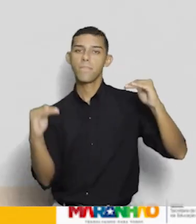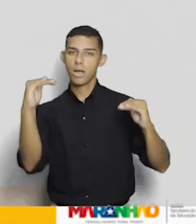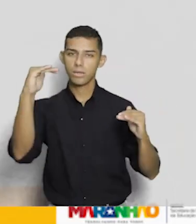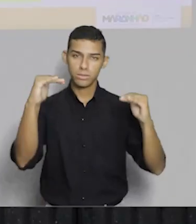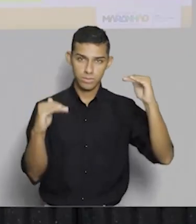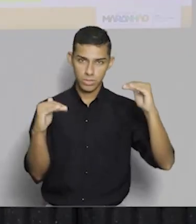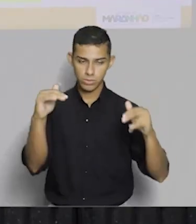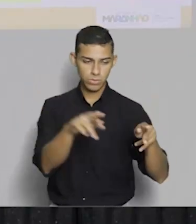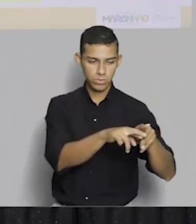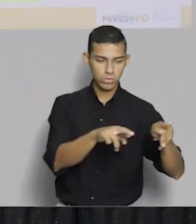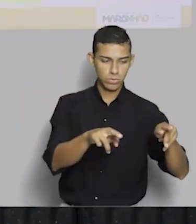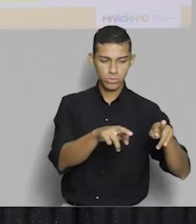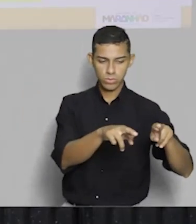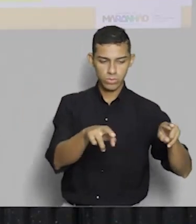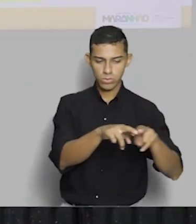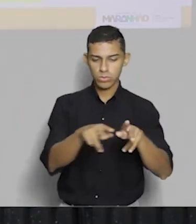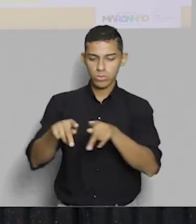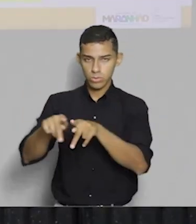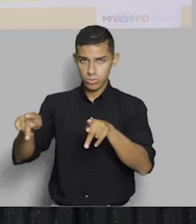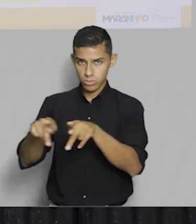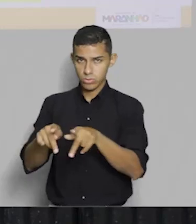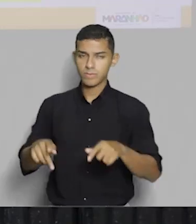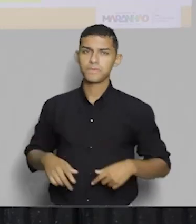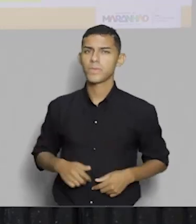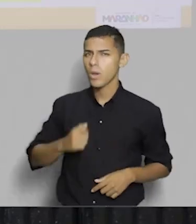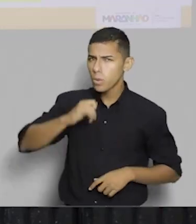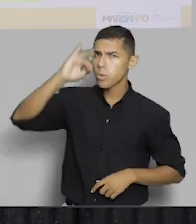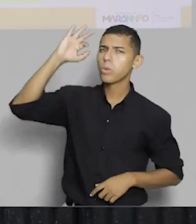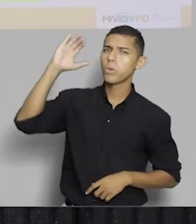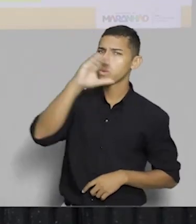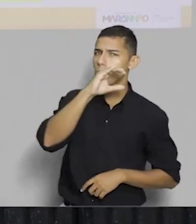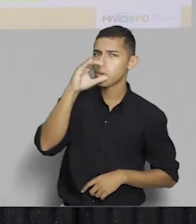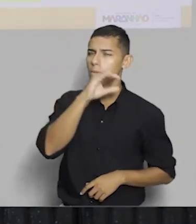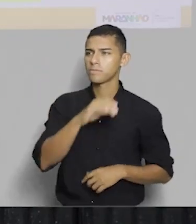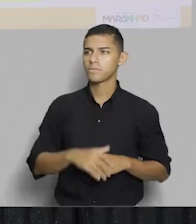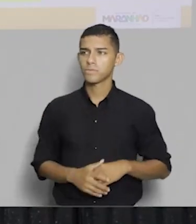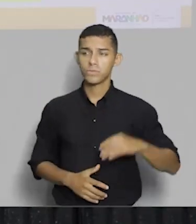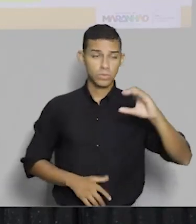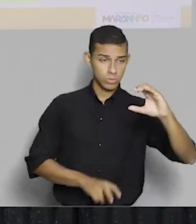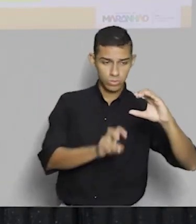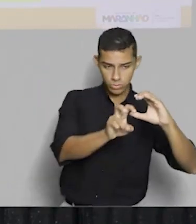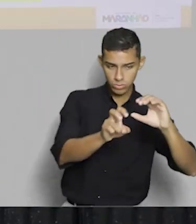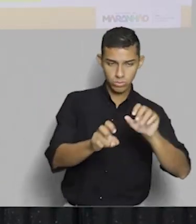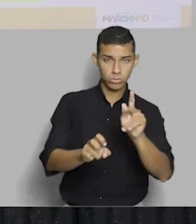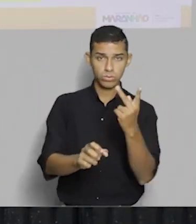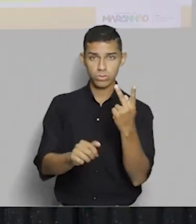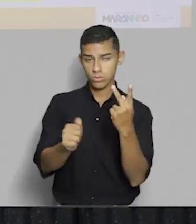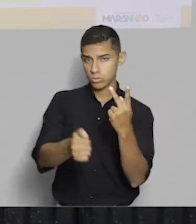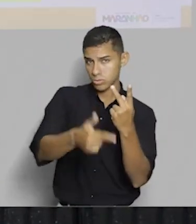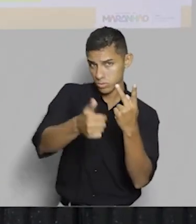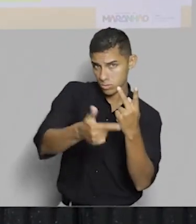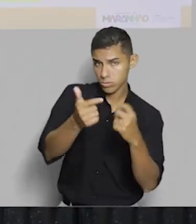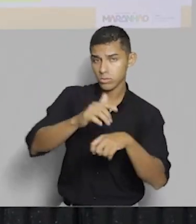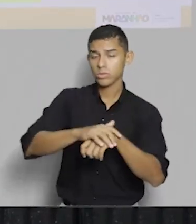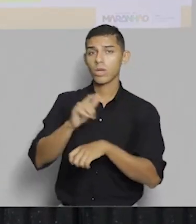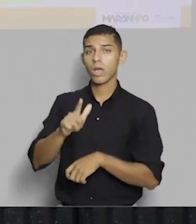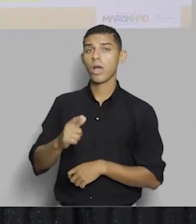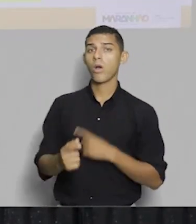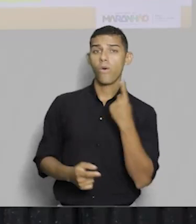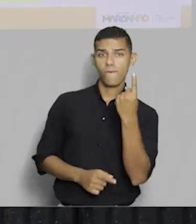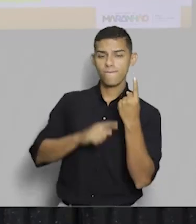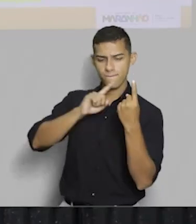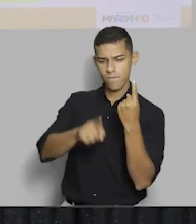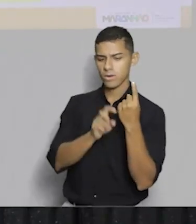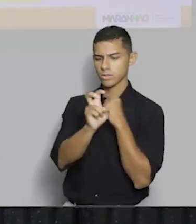ao balanceamento a velocidade do pentano segundo a questão é de 1,5 mol